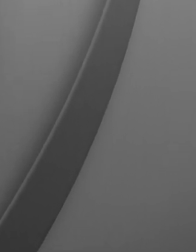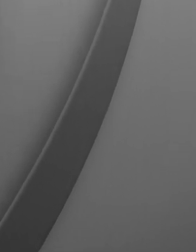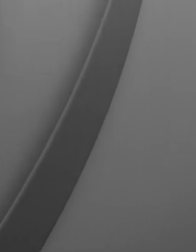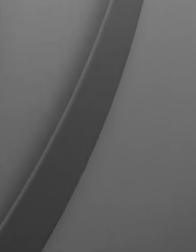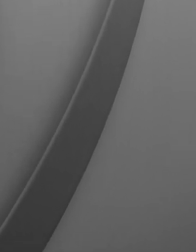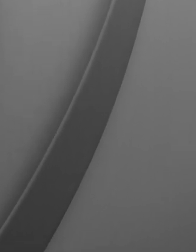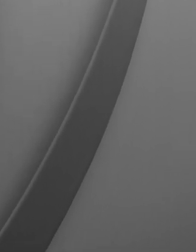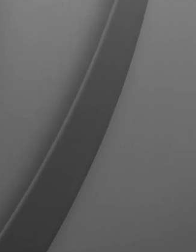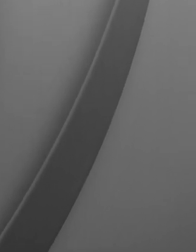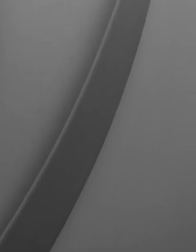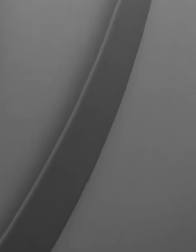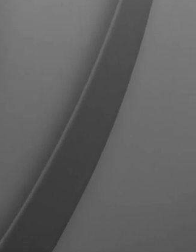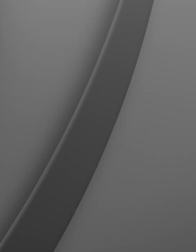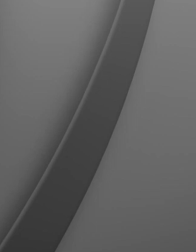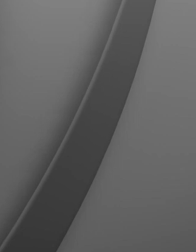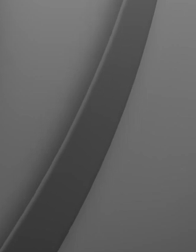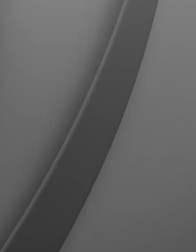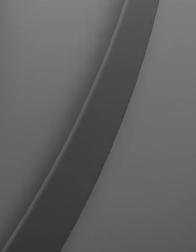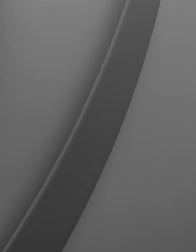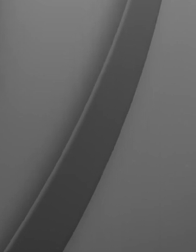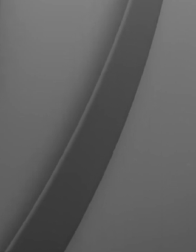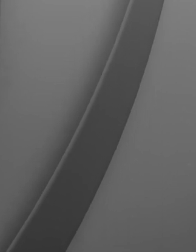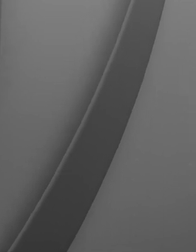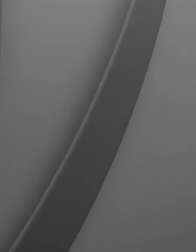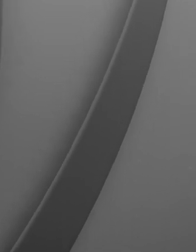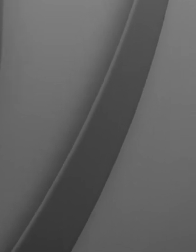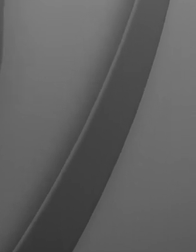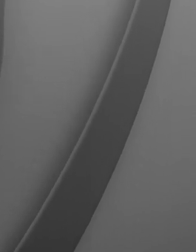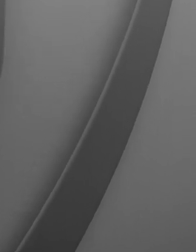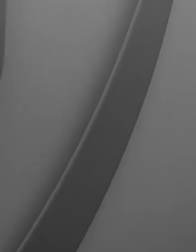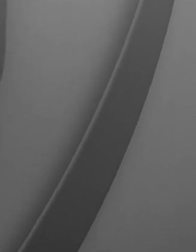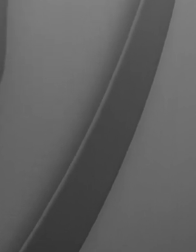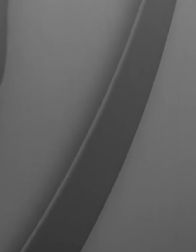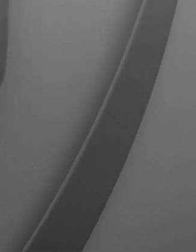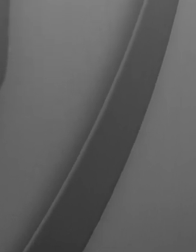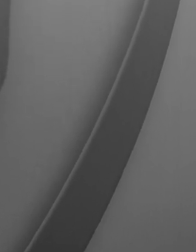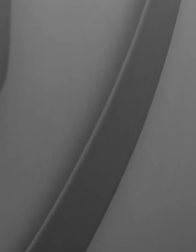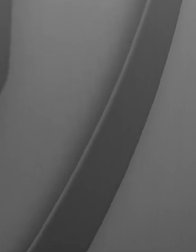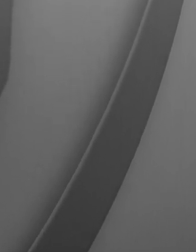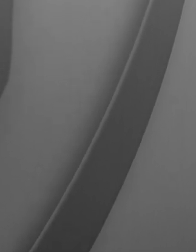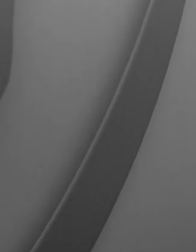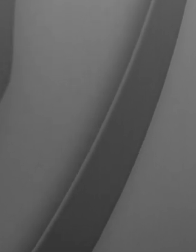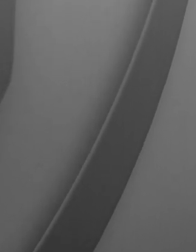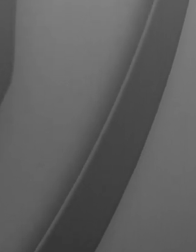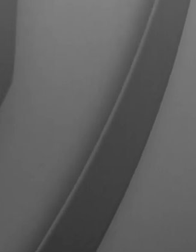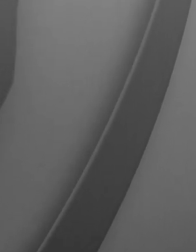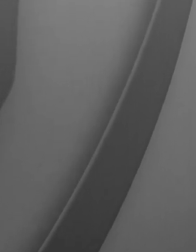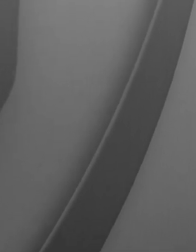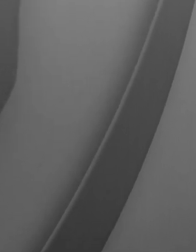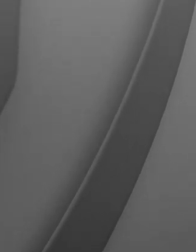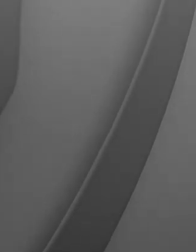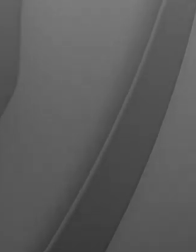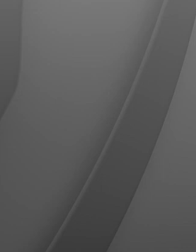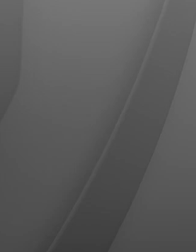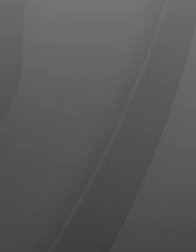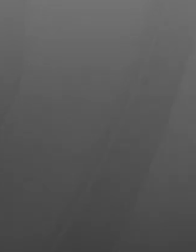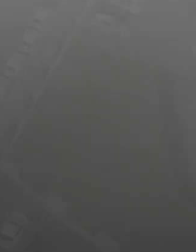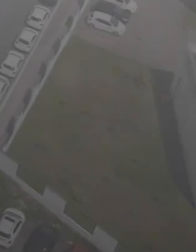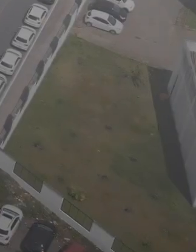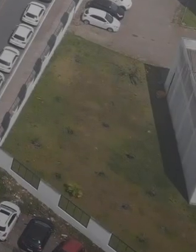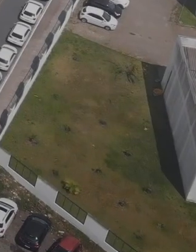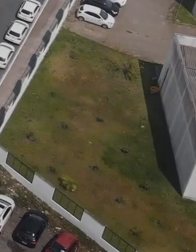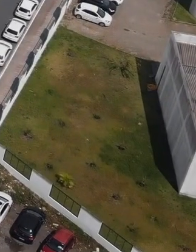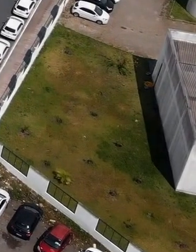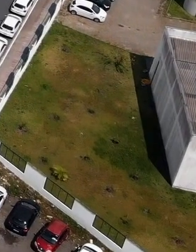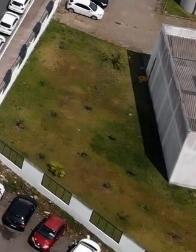curta a página no Facebook siga o perfil no Instagram e também no Twitter